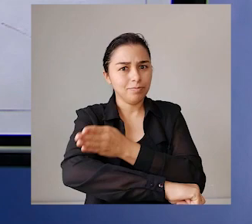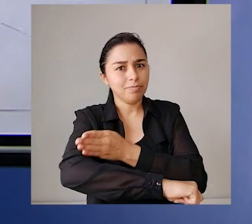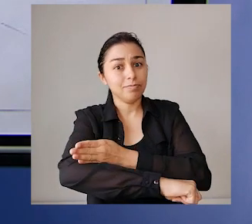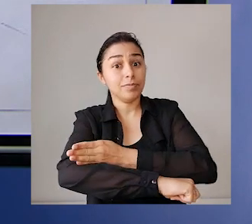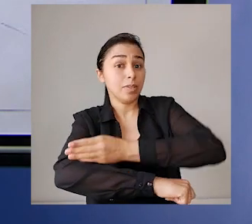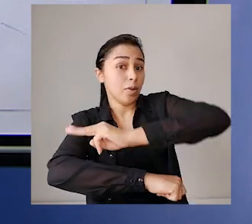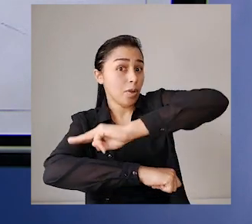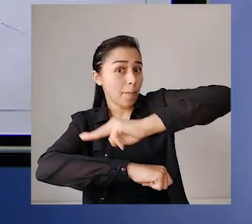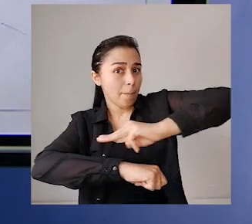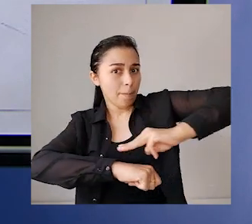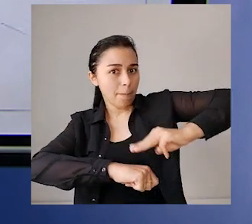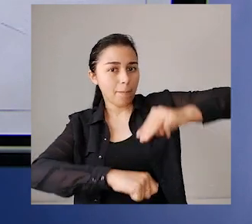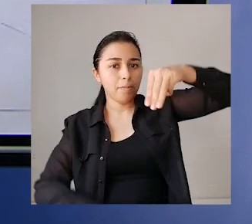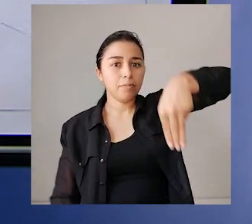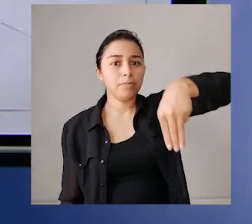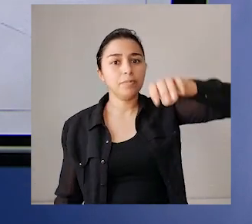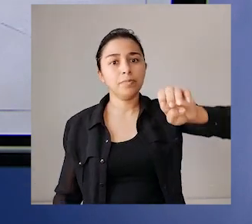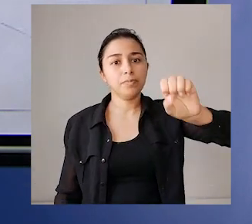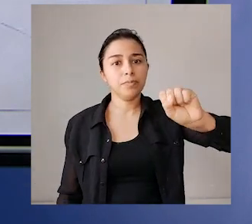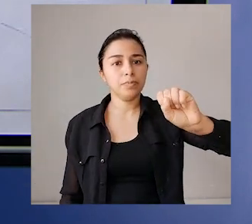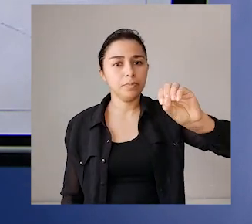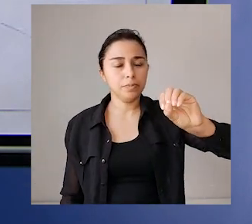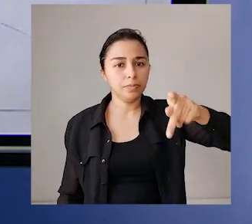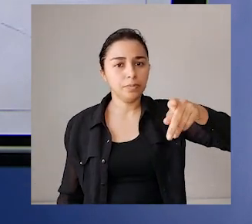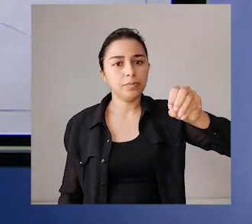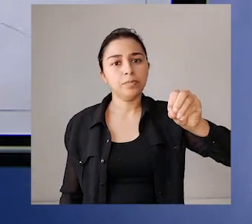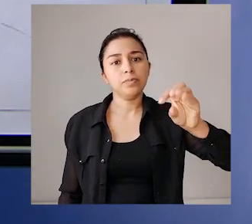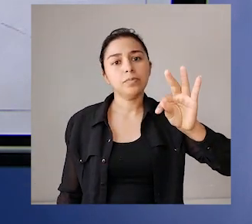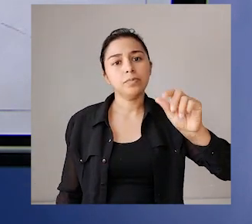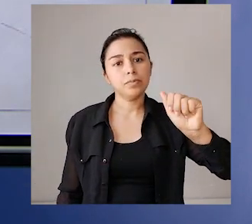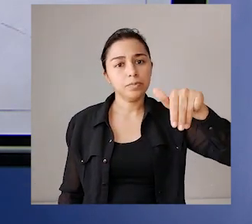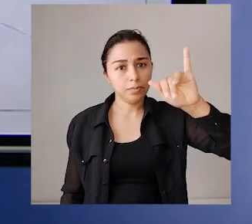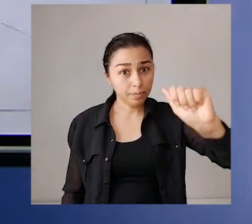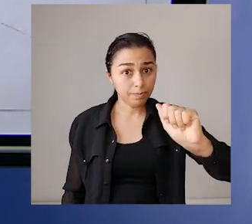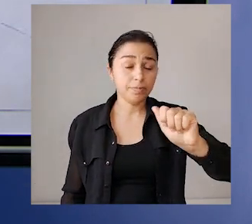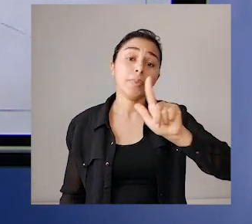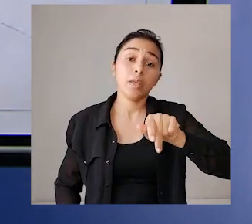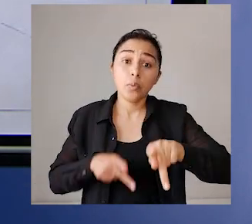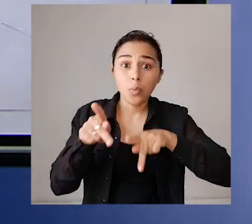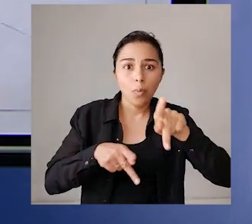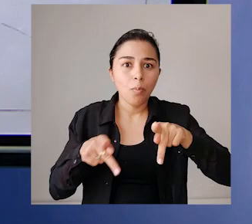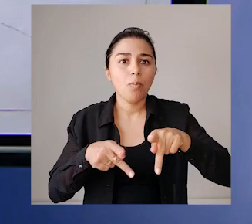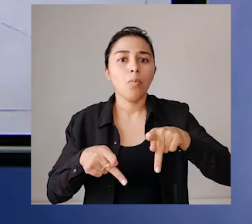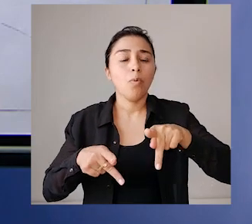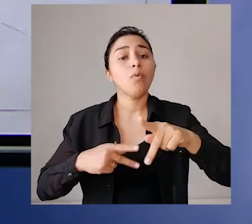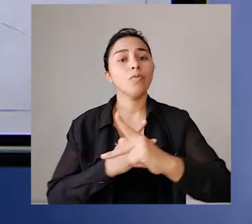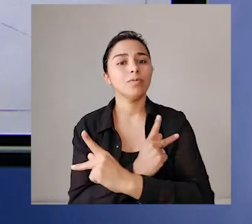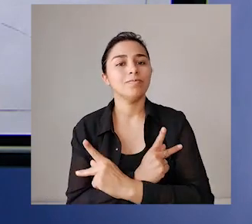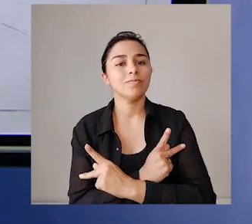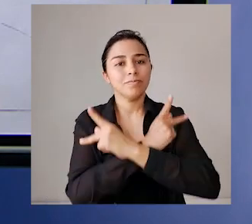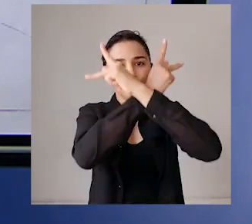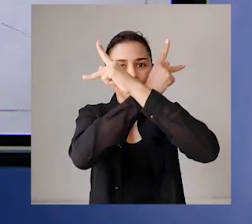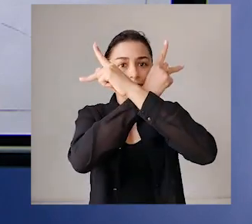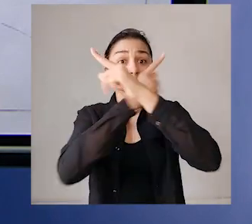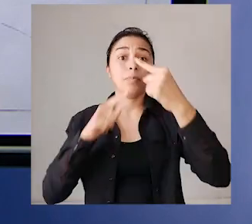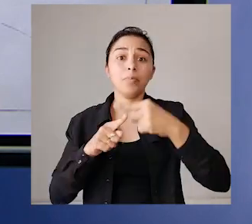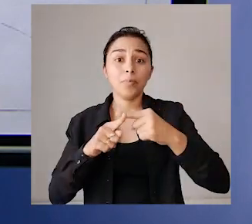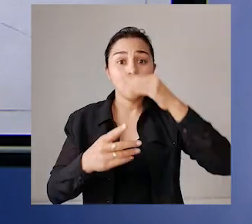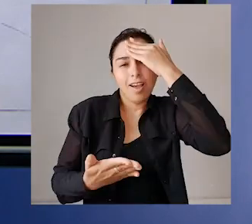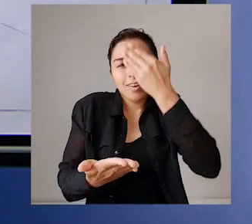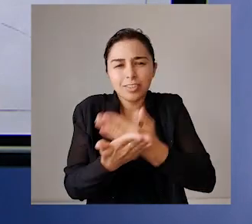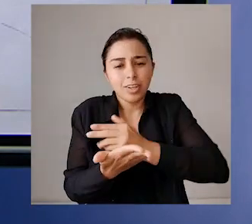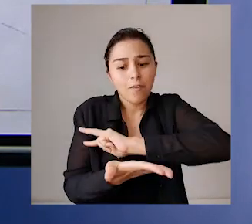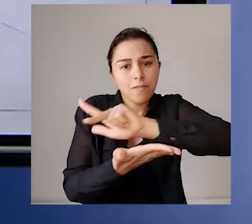falando do povo da Mesopotâmia. Os mesopotâmicos, eles eram politeístas. Eles acreditavam